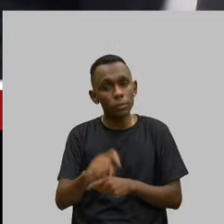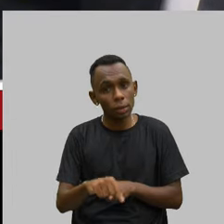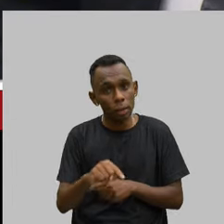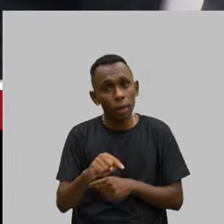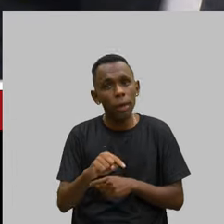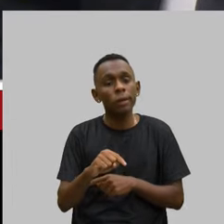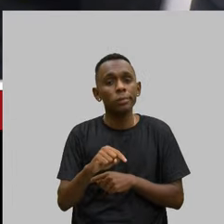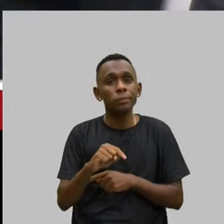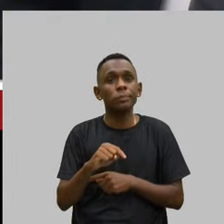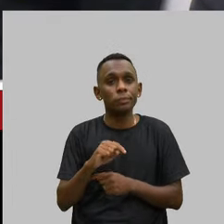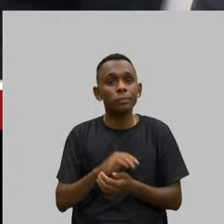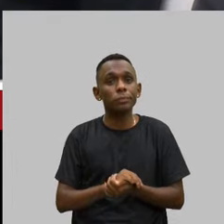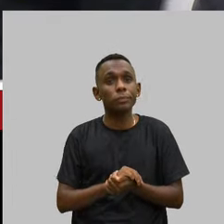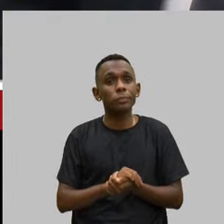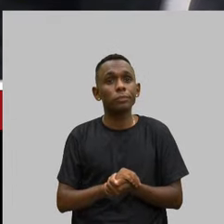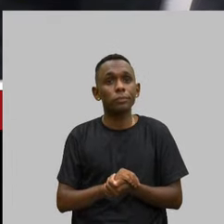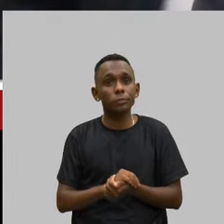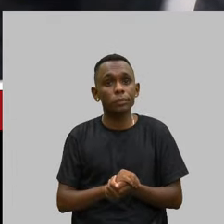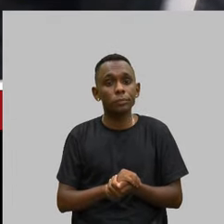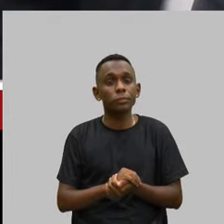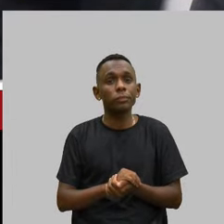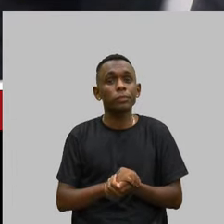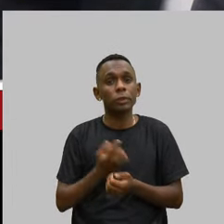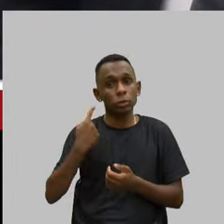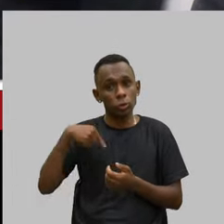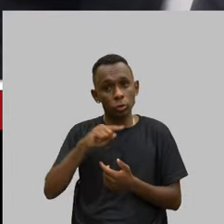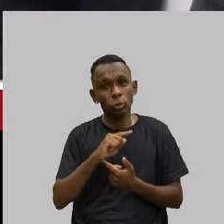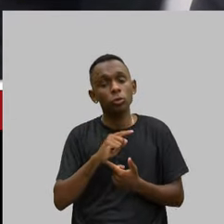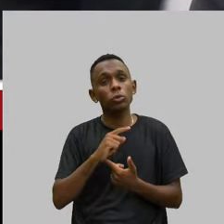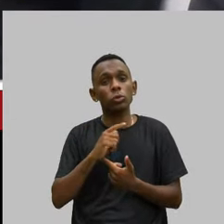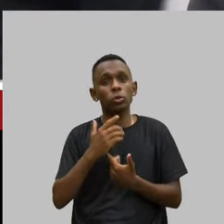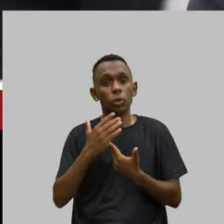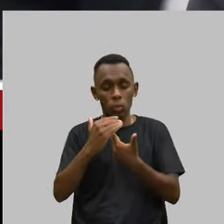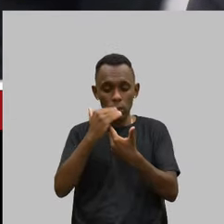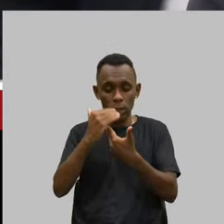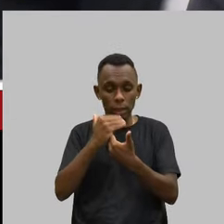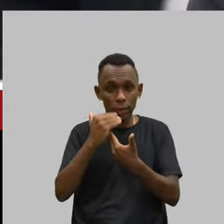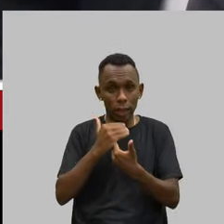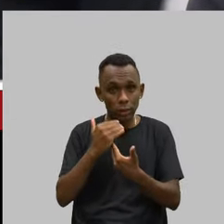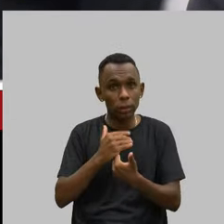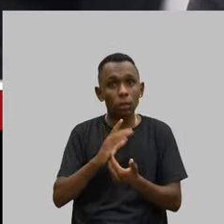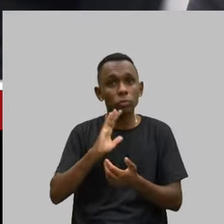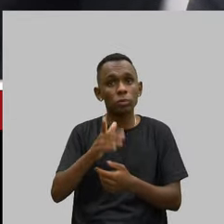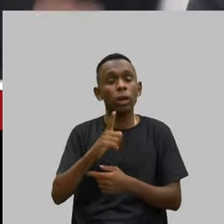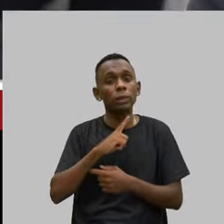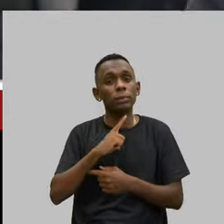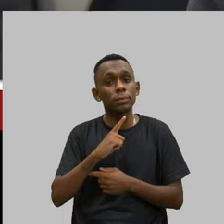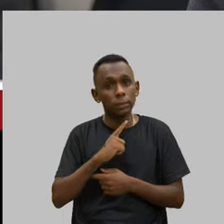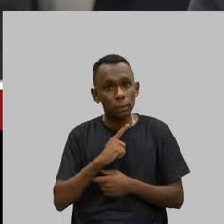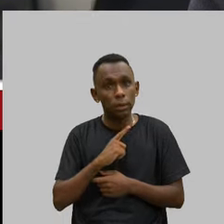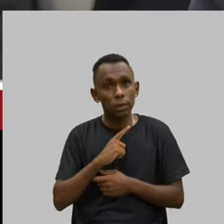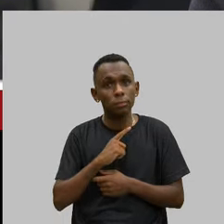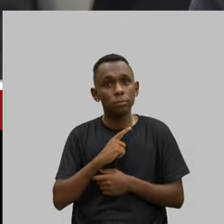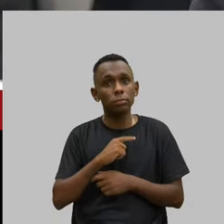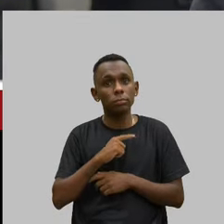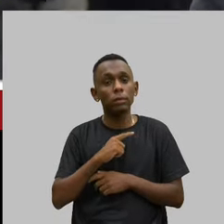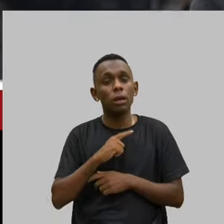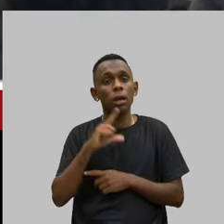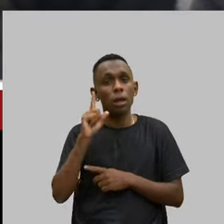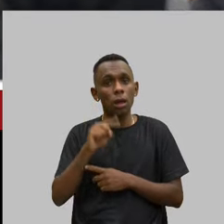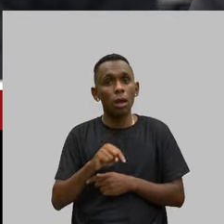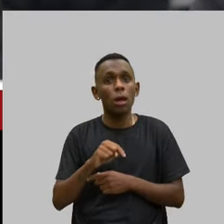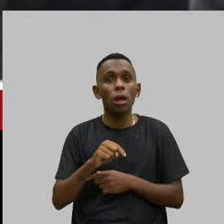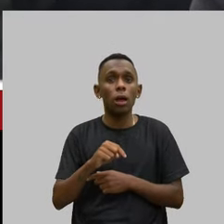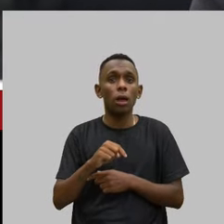eh de acordo com a orientação jurídica que a gente tem assim que a gente sair do da do limite de eh da lrf a gente eh